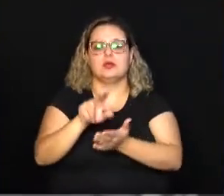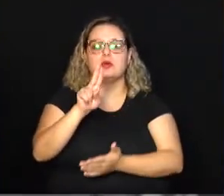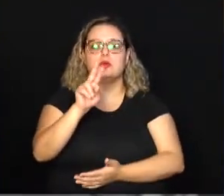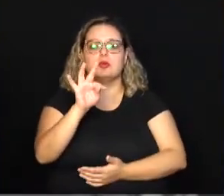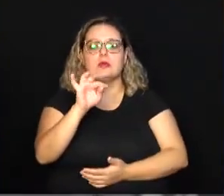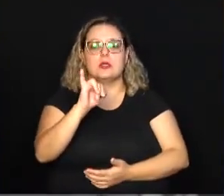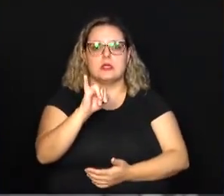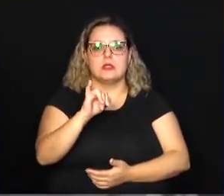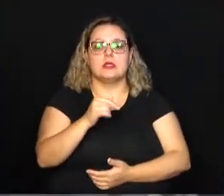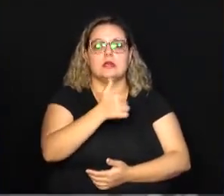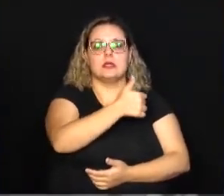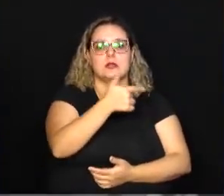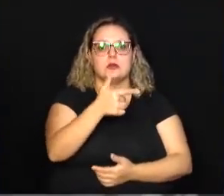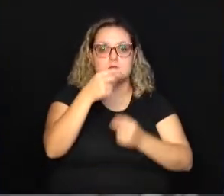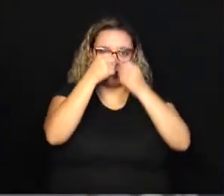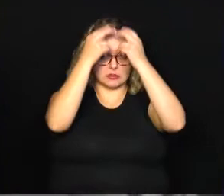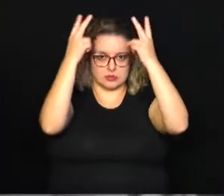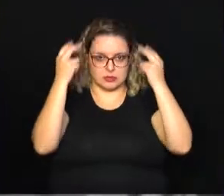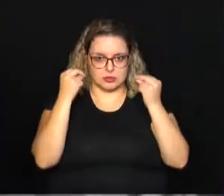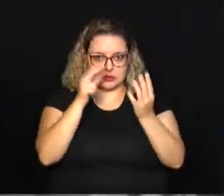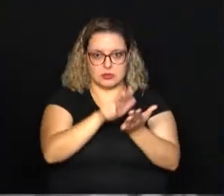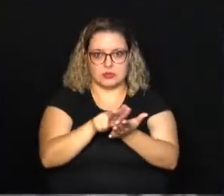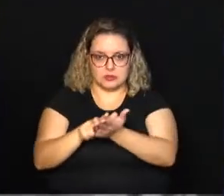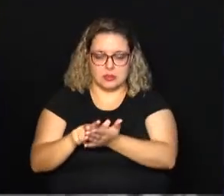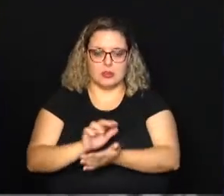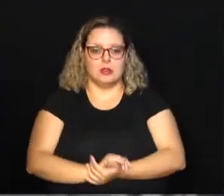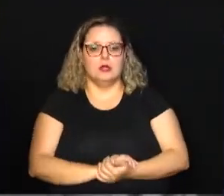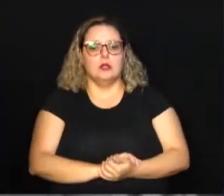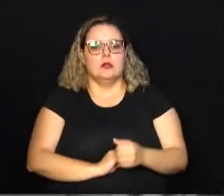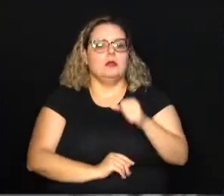enfermaria. Só para vocês entenderem,